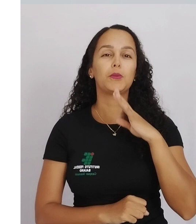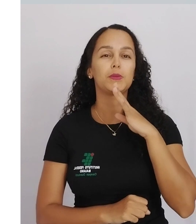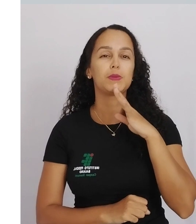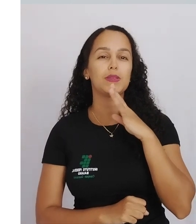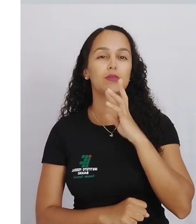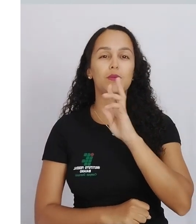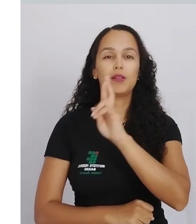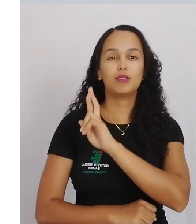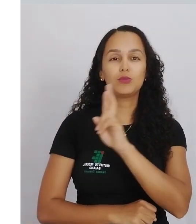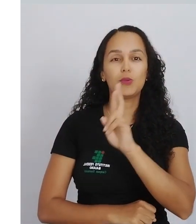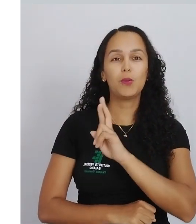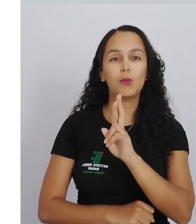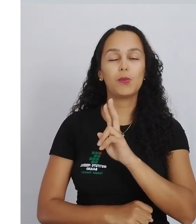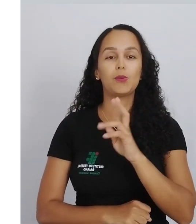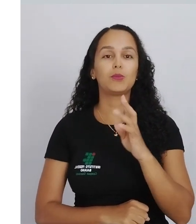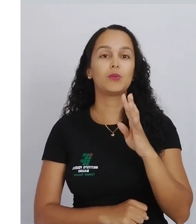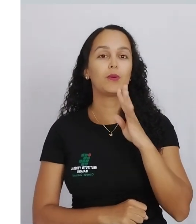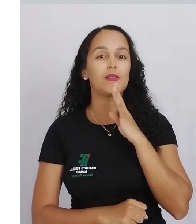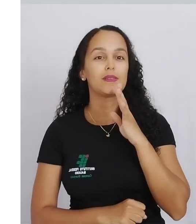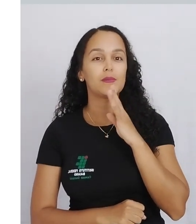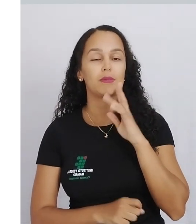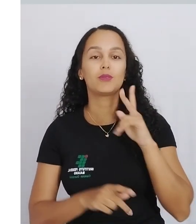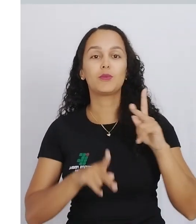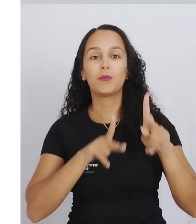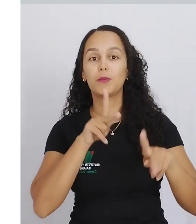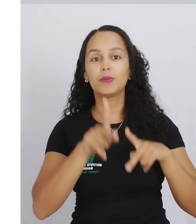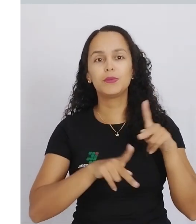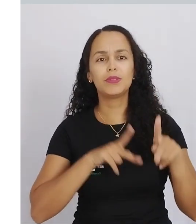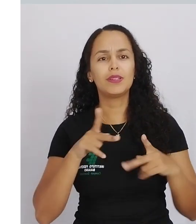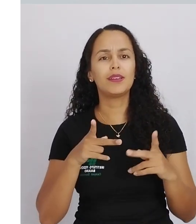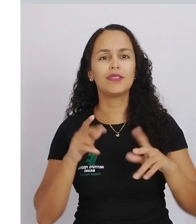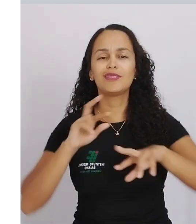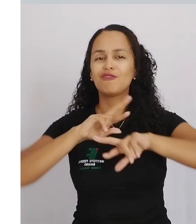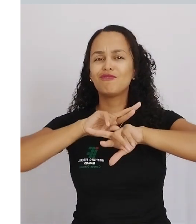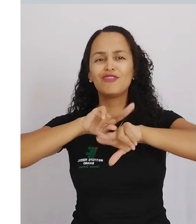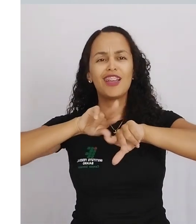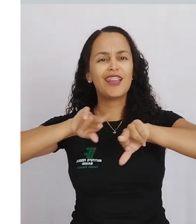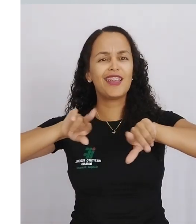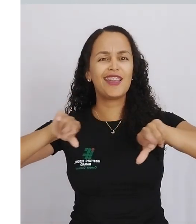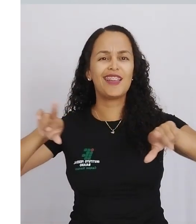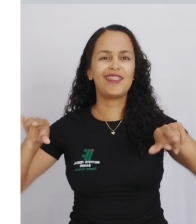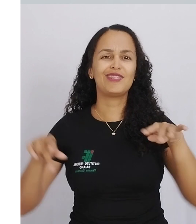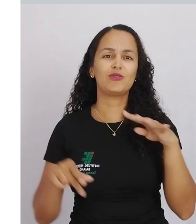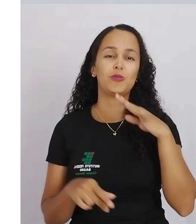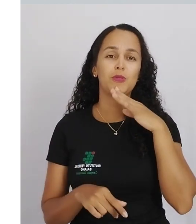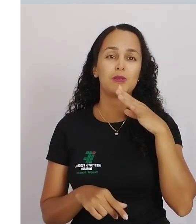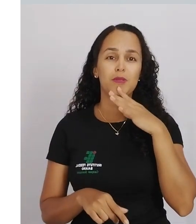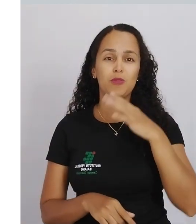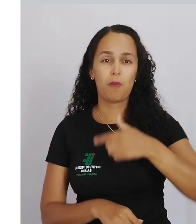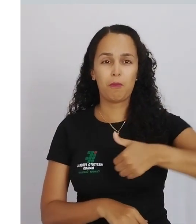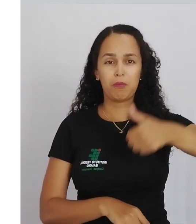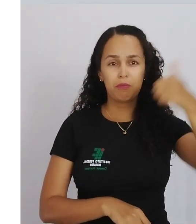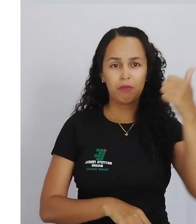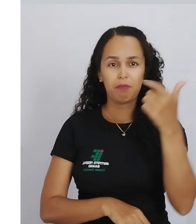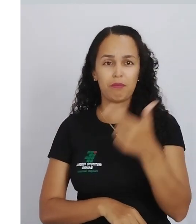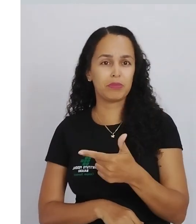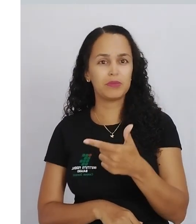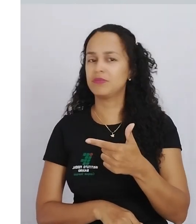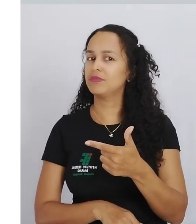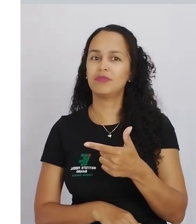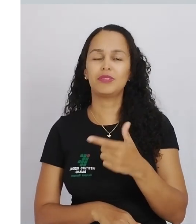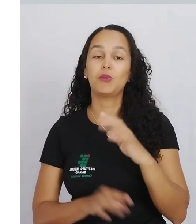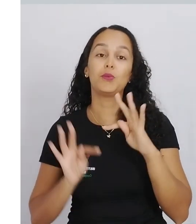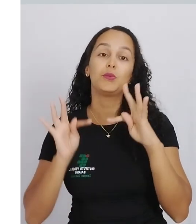conhecimento religioso, existe o conhecimento popular, existem vários conhecimentos, né? Nenhum é melhor do